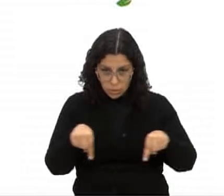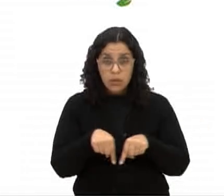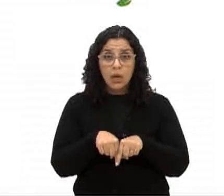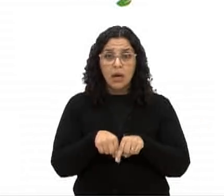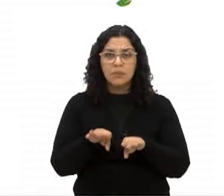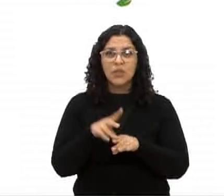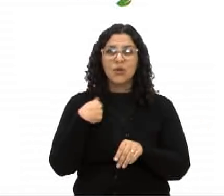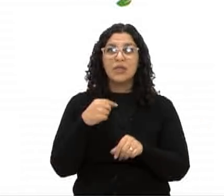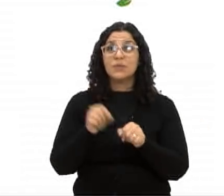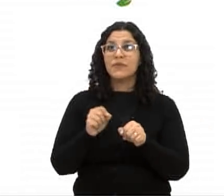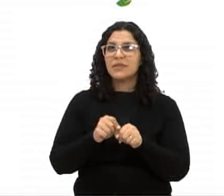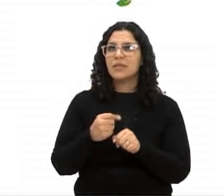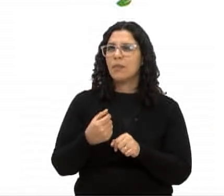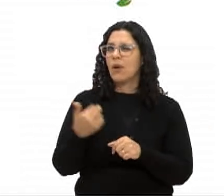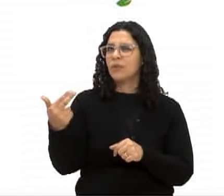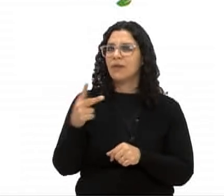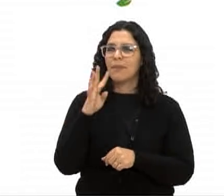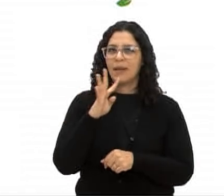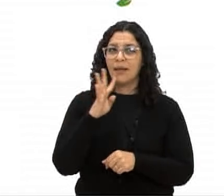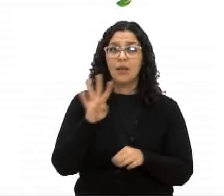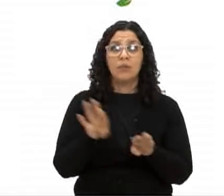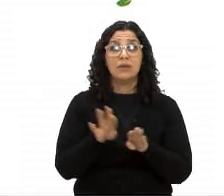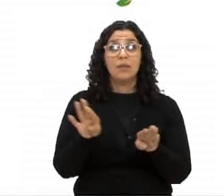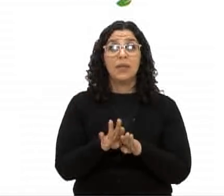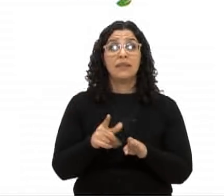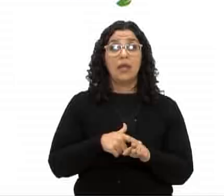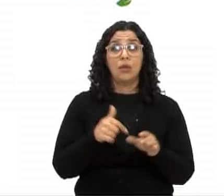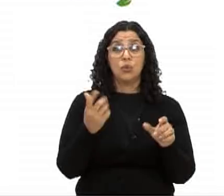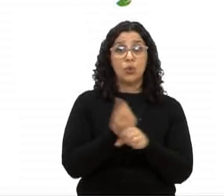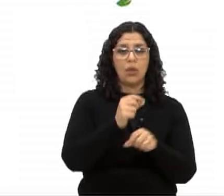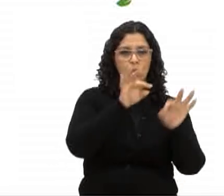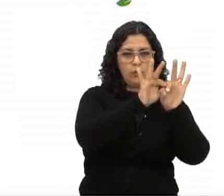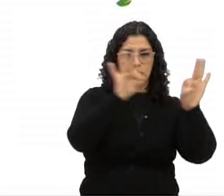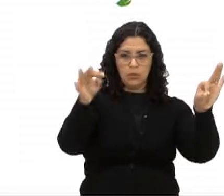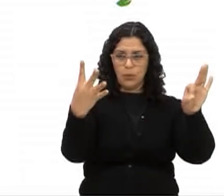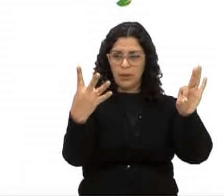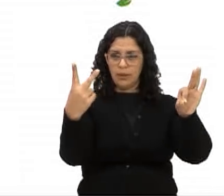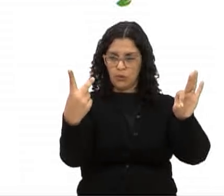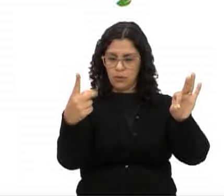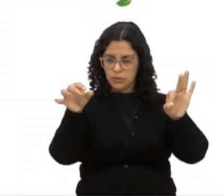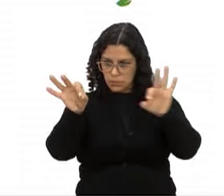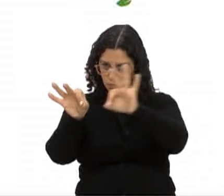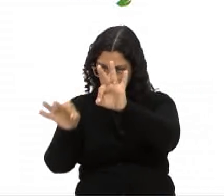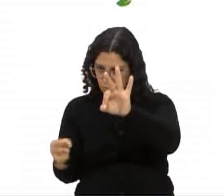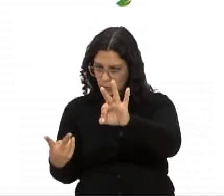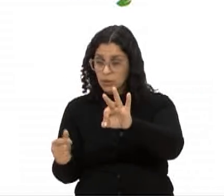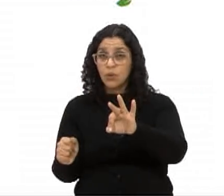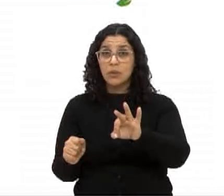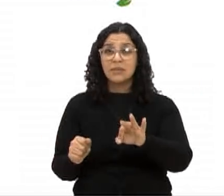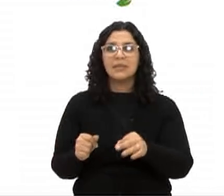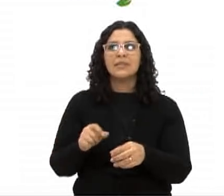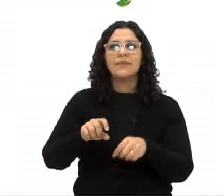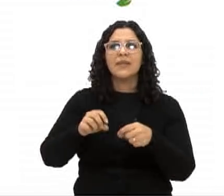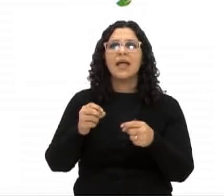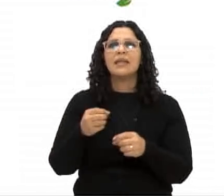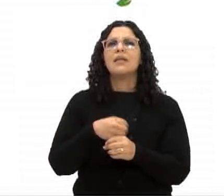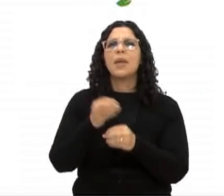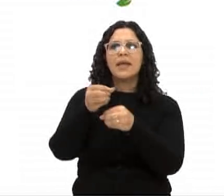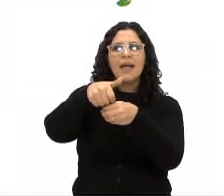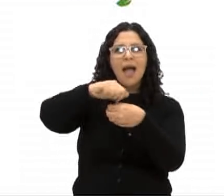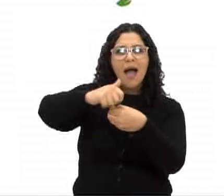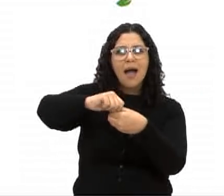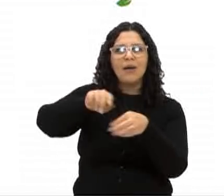que a gente vai fazer algo bem legal. Ela vai medir ele 42 por 42, né? EVA, tampinhas de garrafa, PET ou similares,